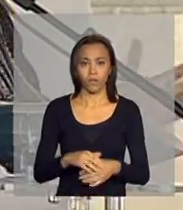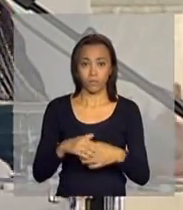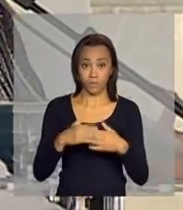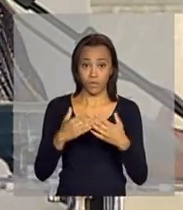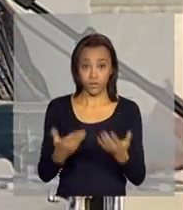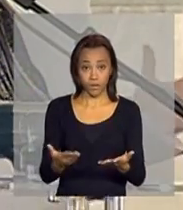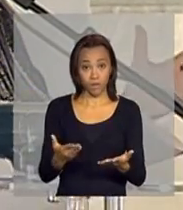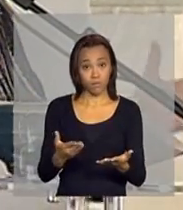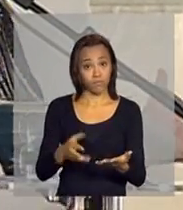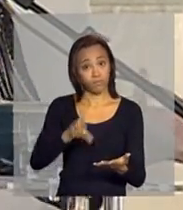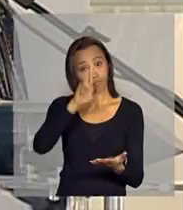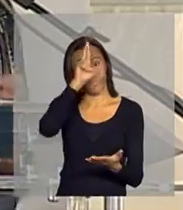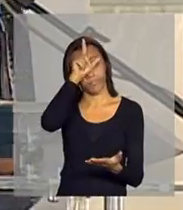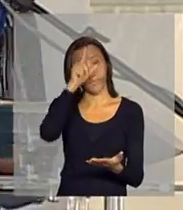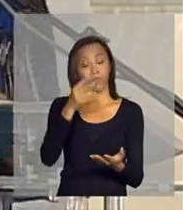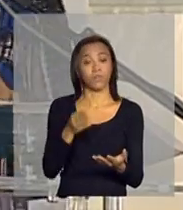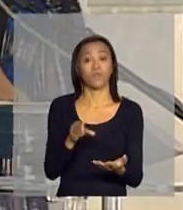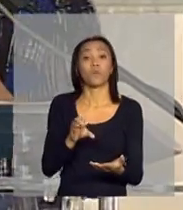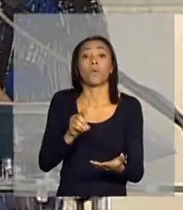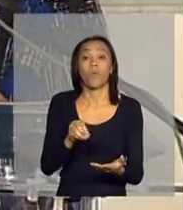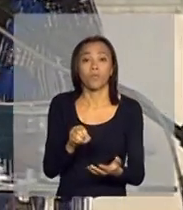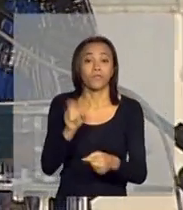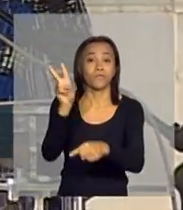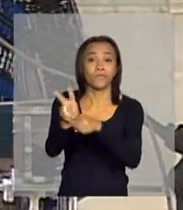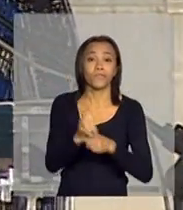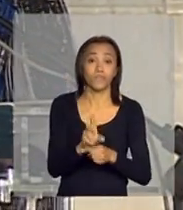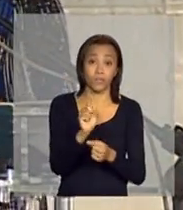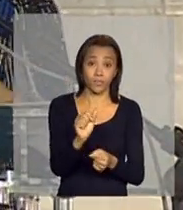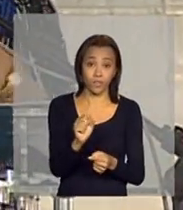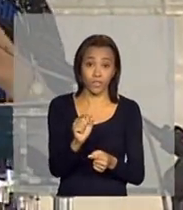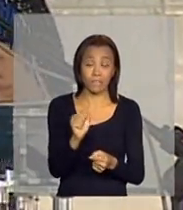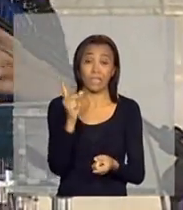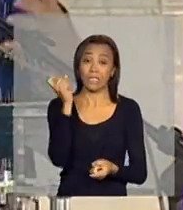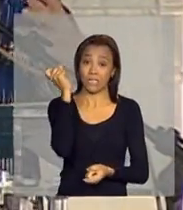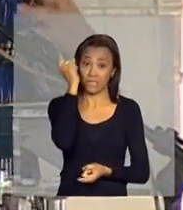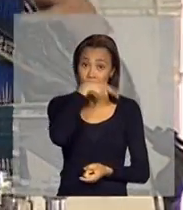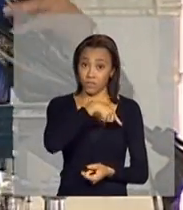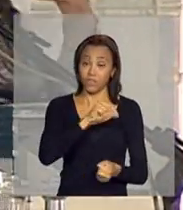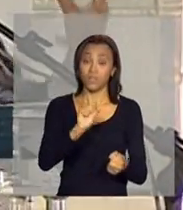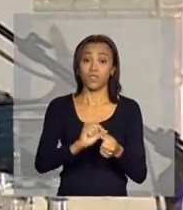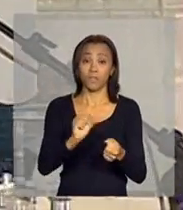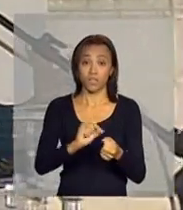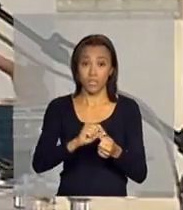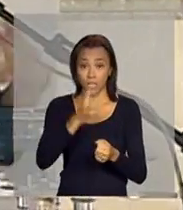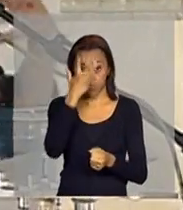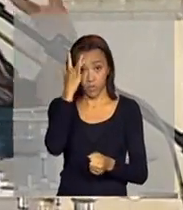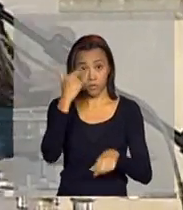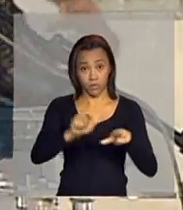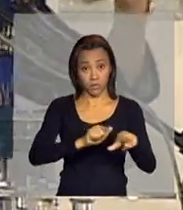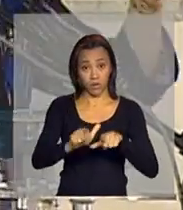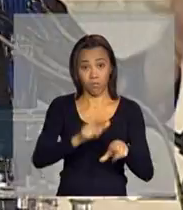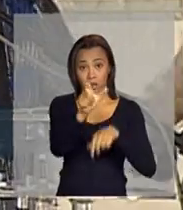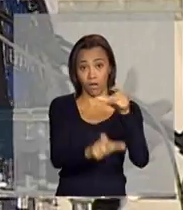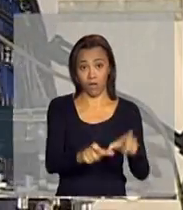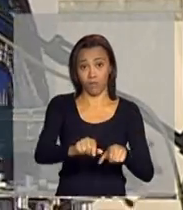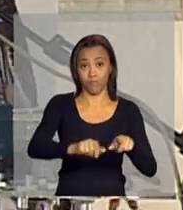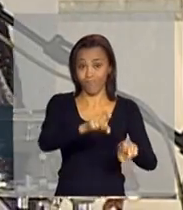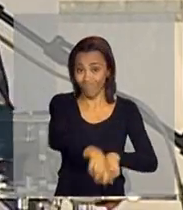inequívoco que, sem financiamento, é muito difícil você fazer com que os agricultores